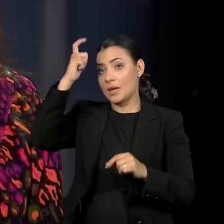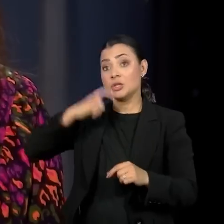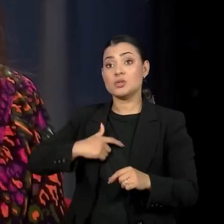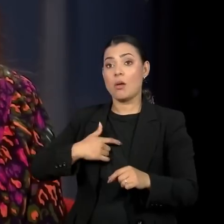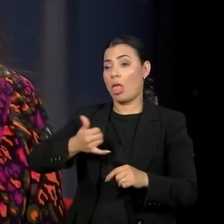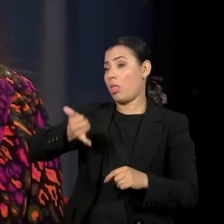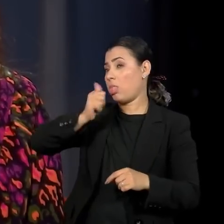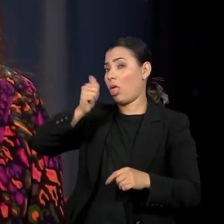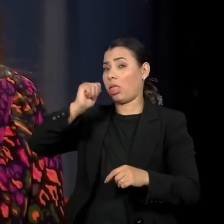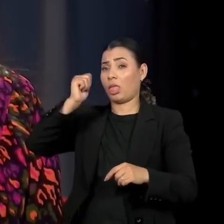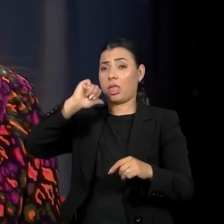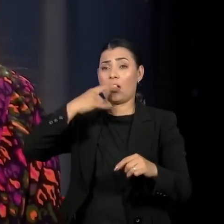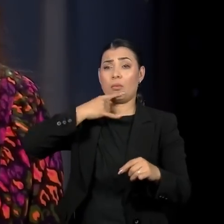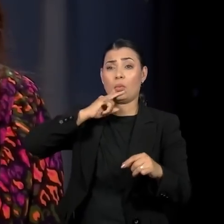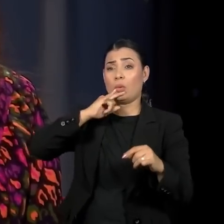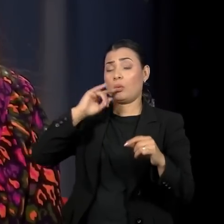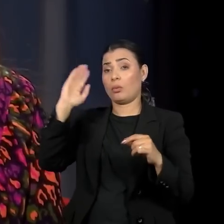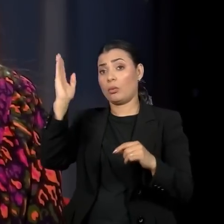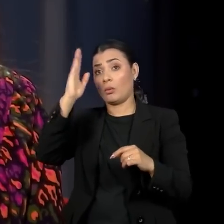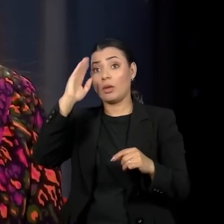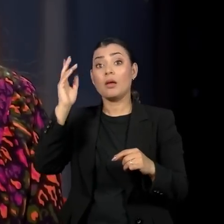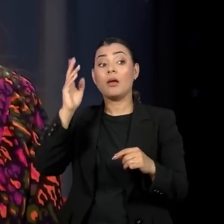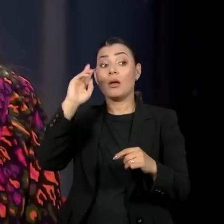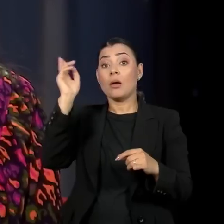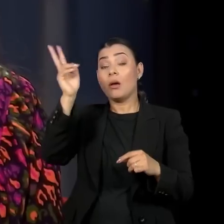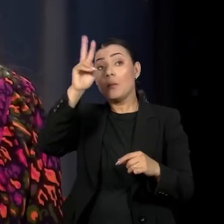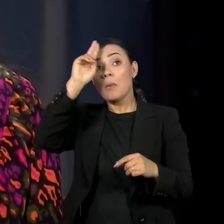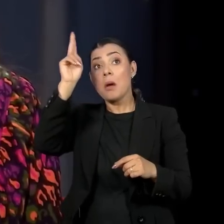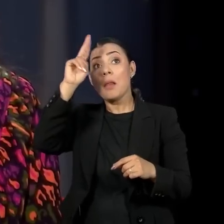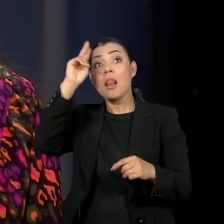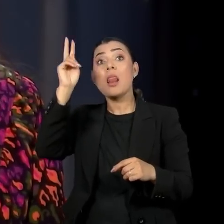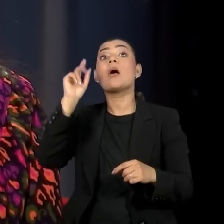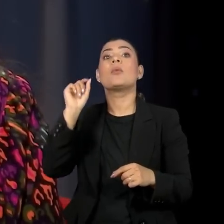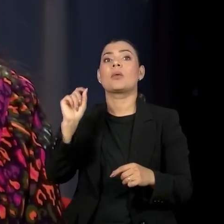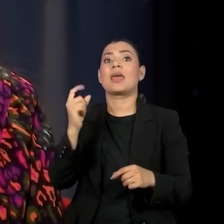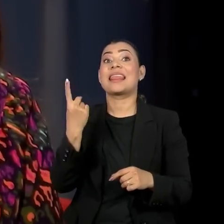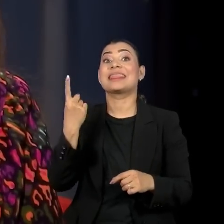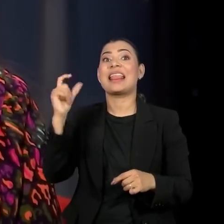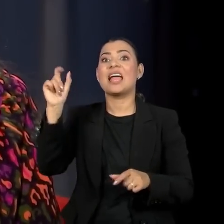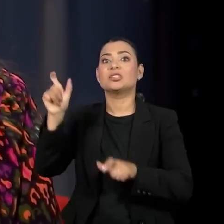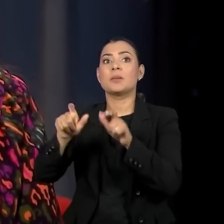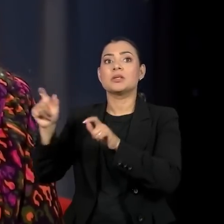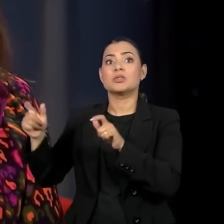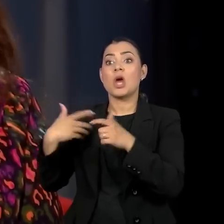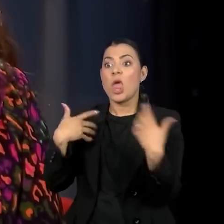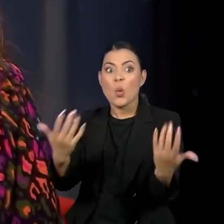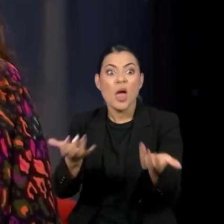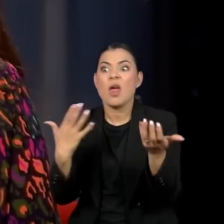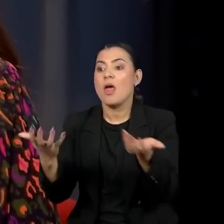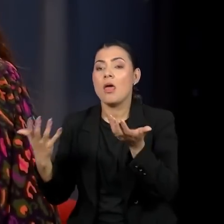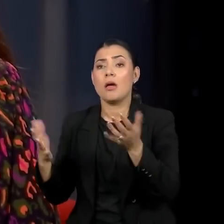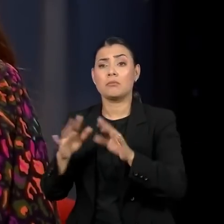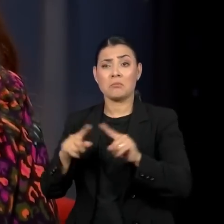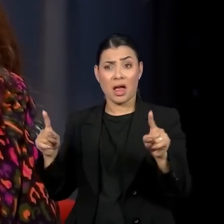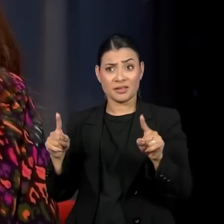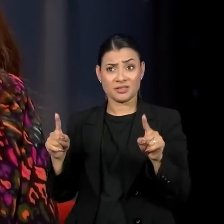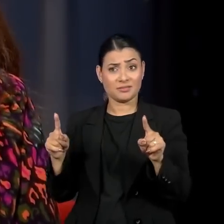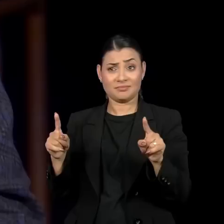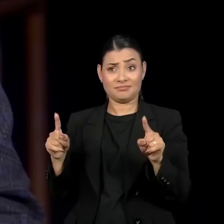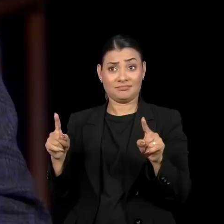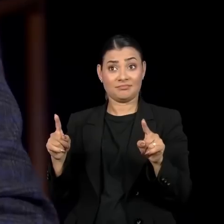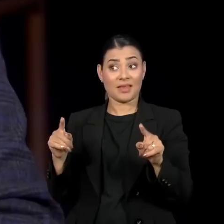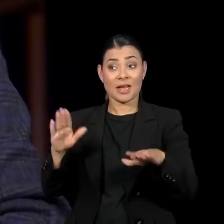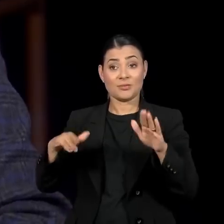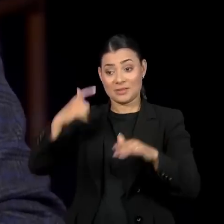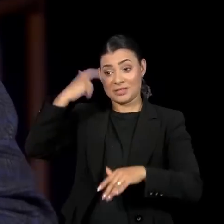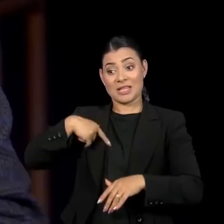estava muito bêbada e tal, e estava lá com 10 caras, mas ela disse que queria e tal, mas ela não tinha Isso,